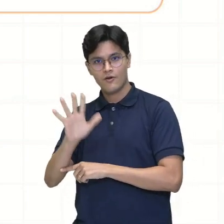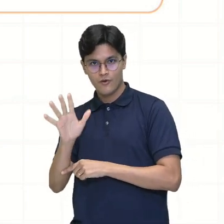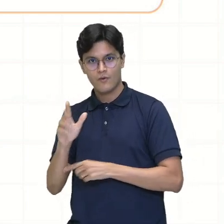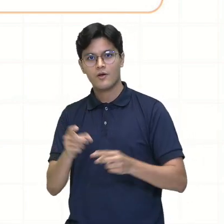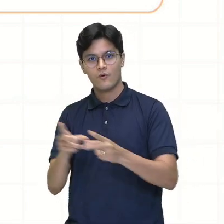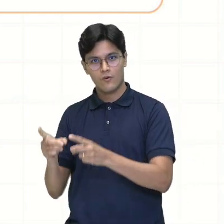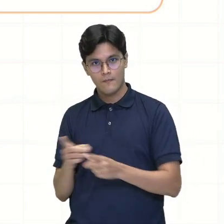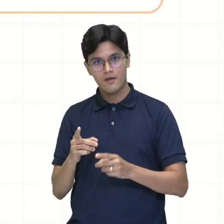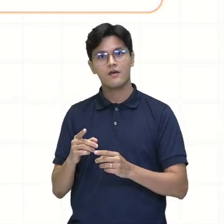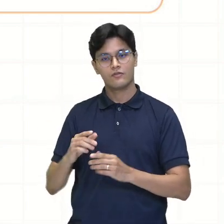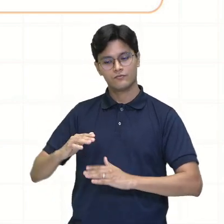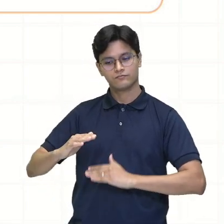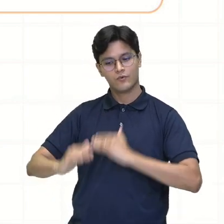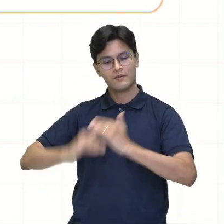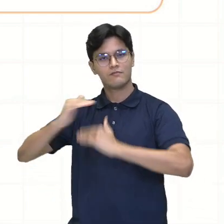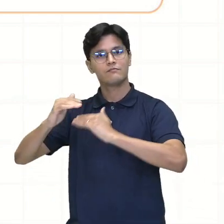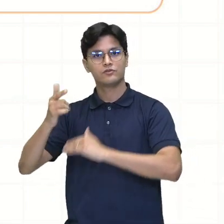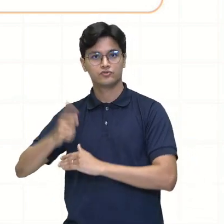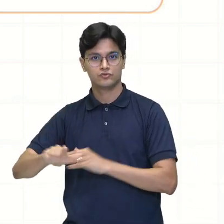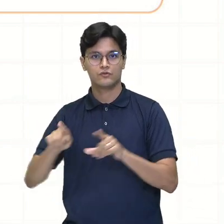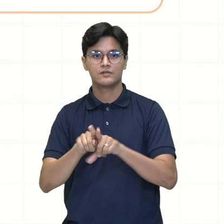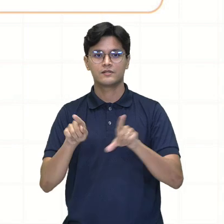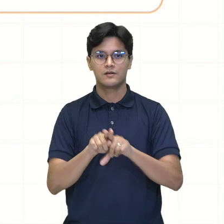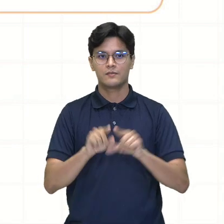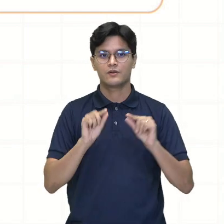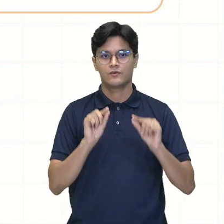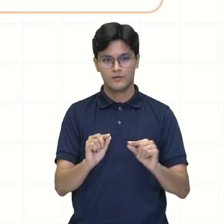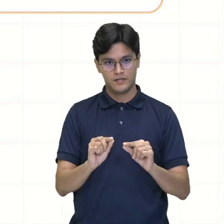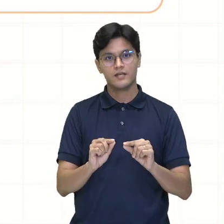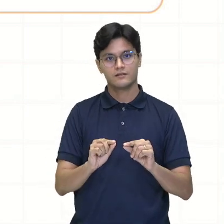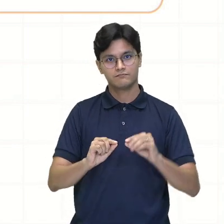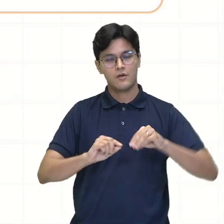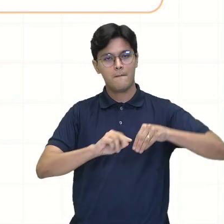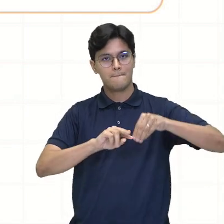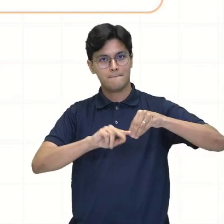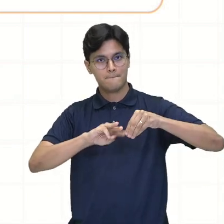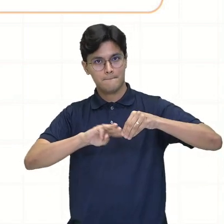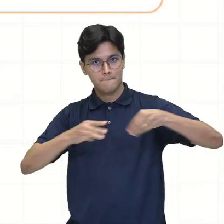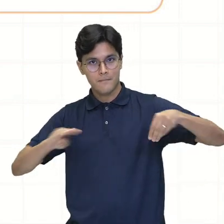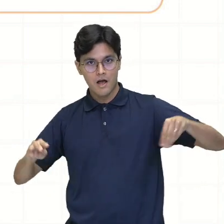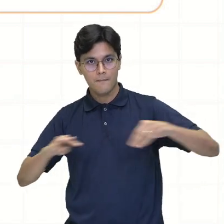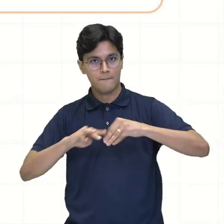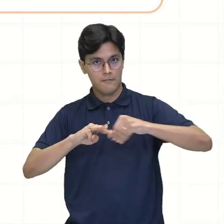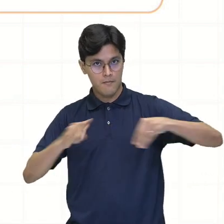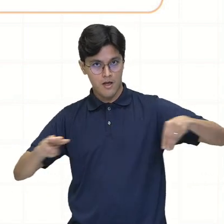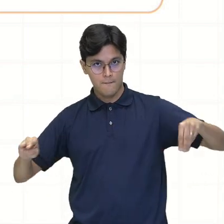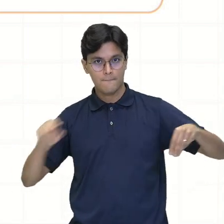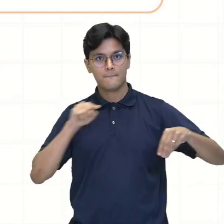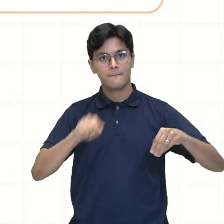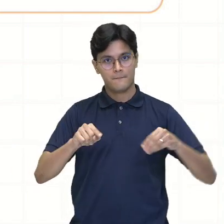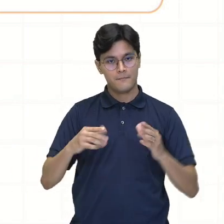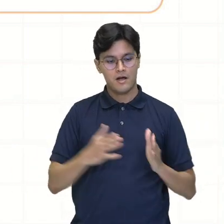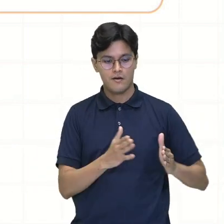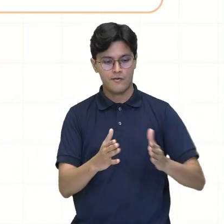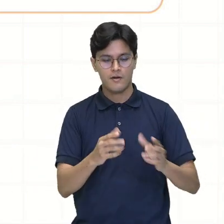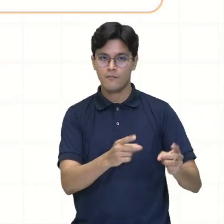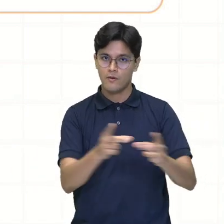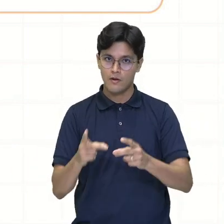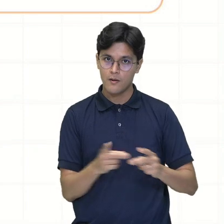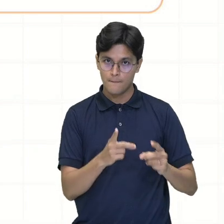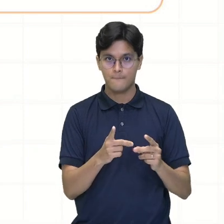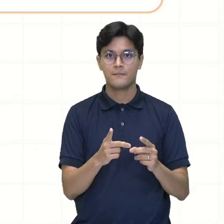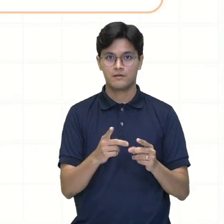a reabertura do comércio pelo mar Mediterrâneo. Mas, professora, não já havia um comércio estabelecido pelo mar